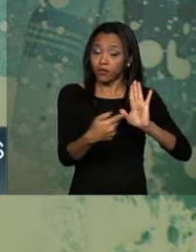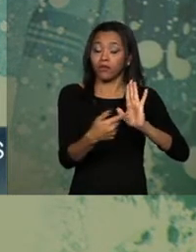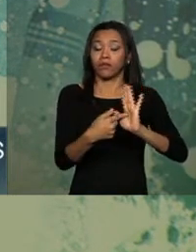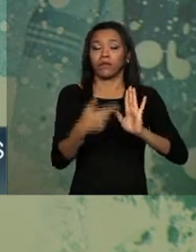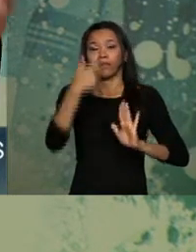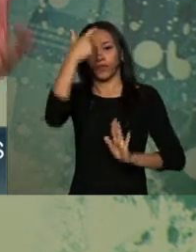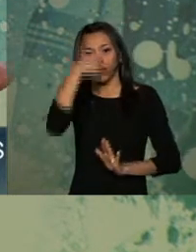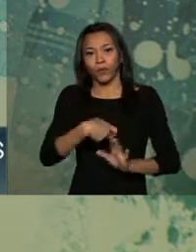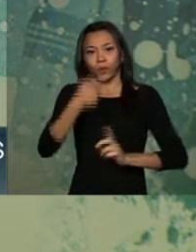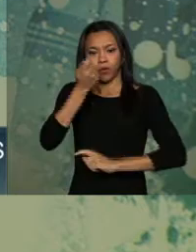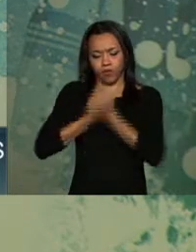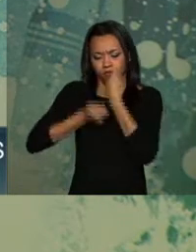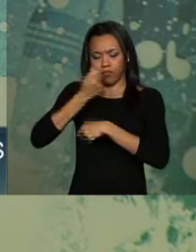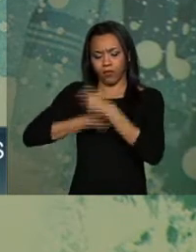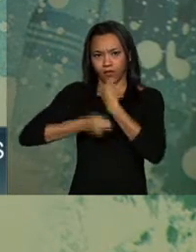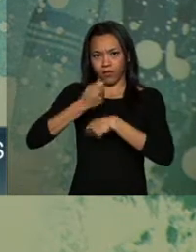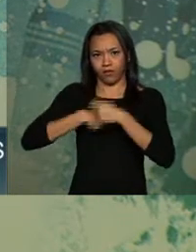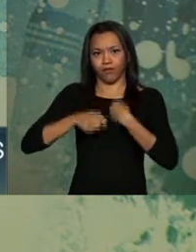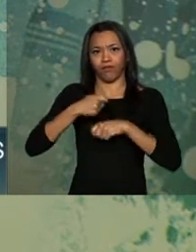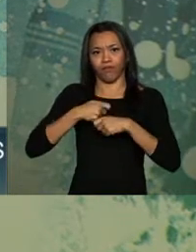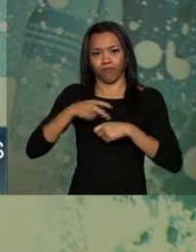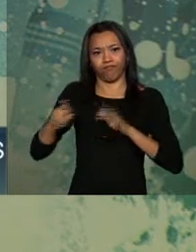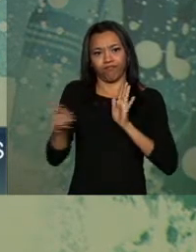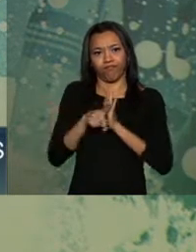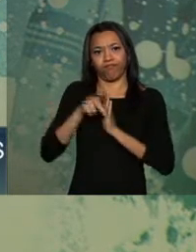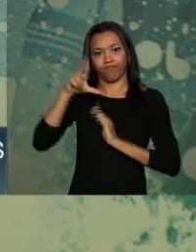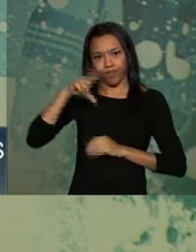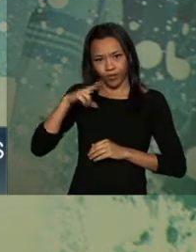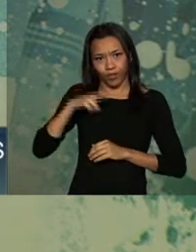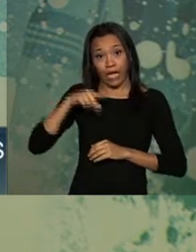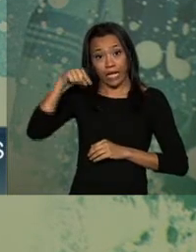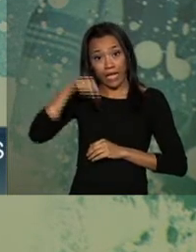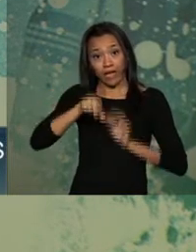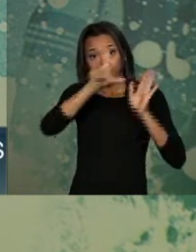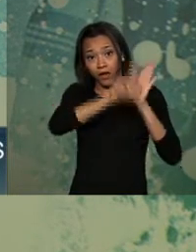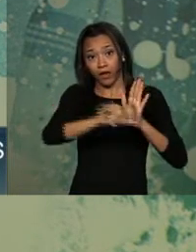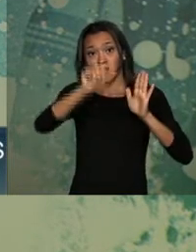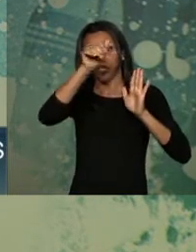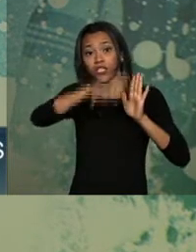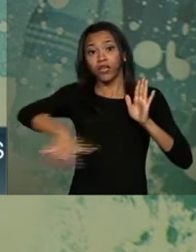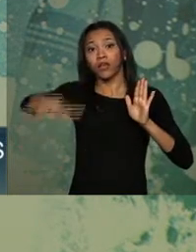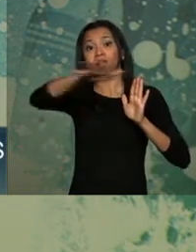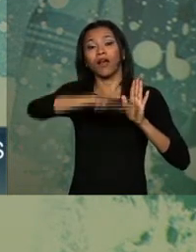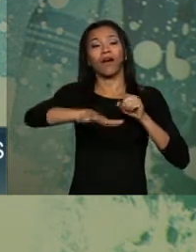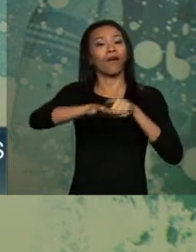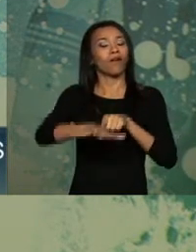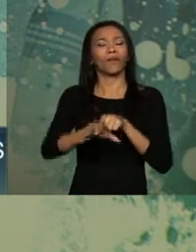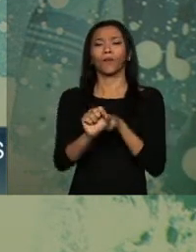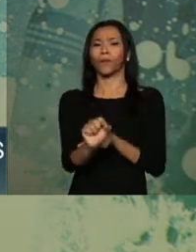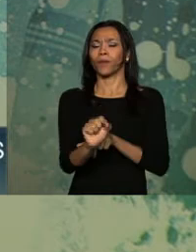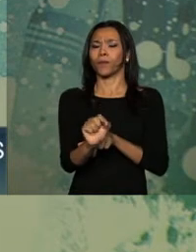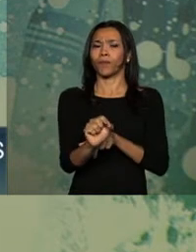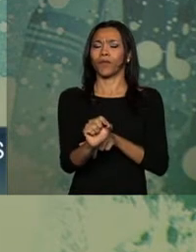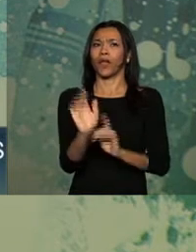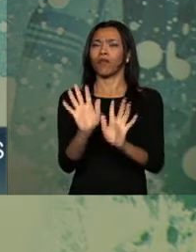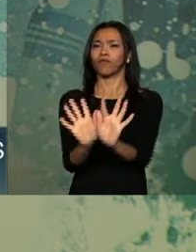geral tomou conta do ambiente. E essa discussão sobre a lei geral, ela terminou em